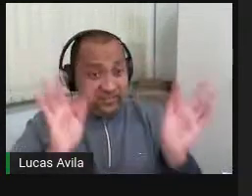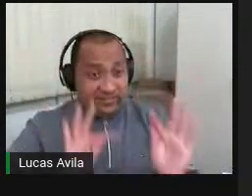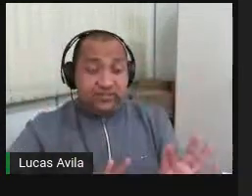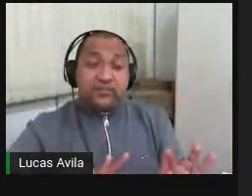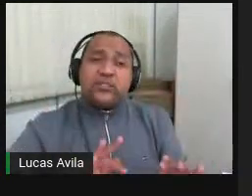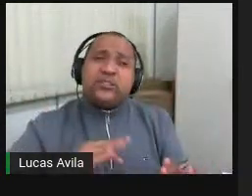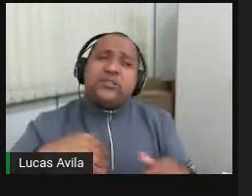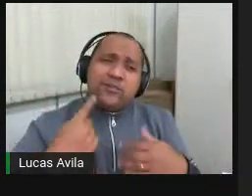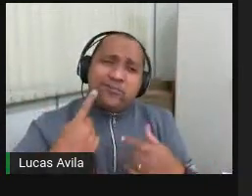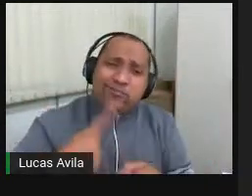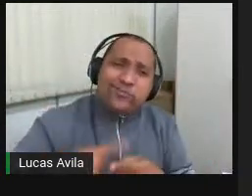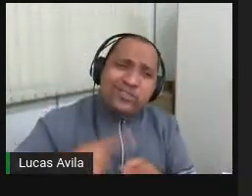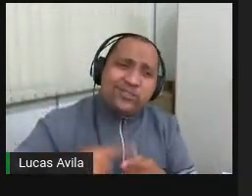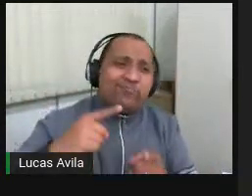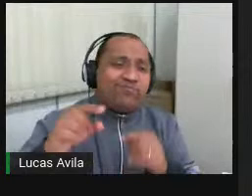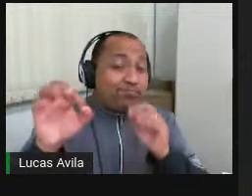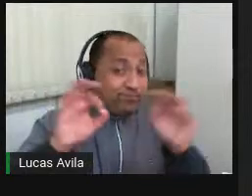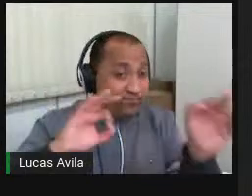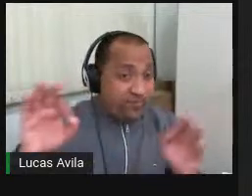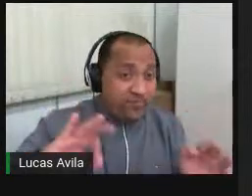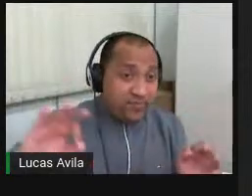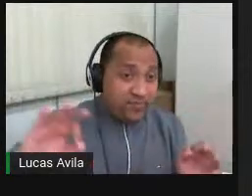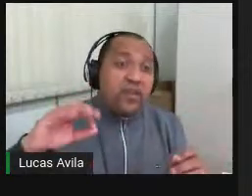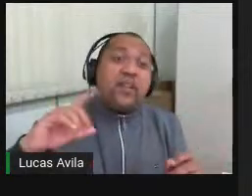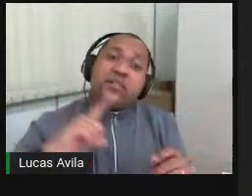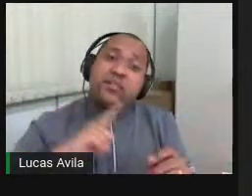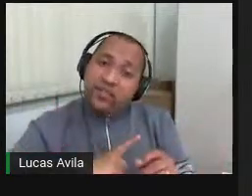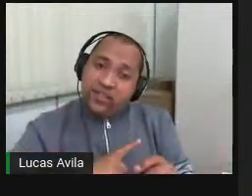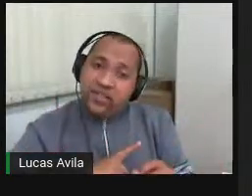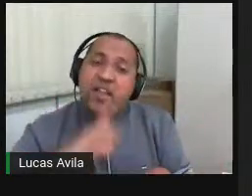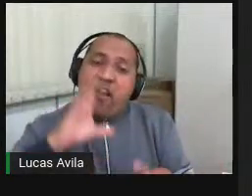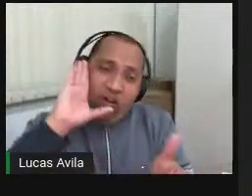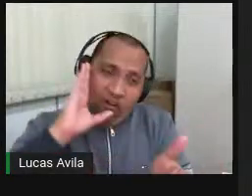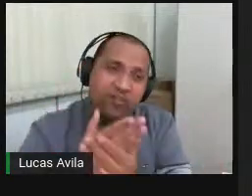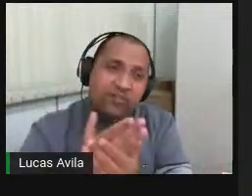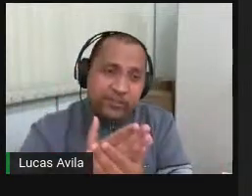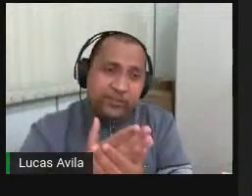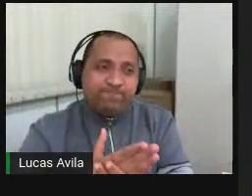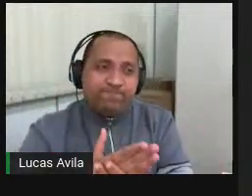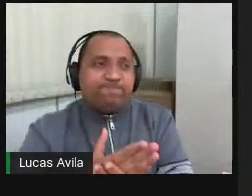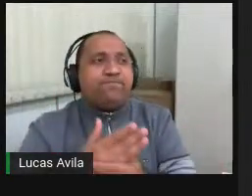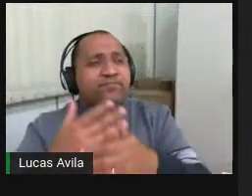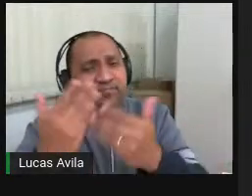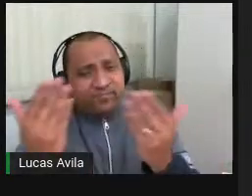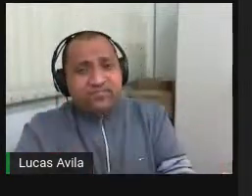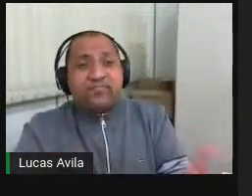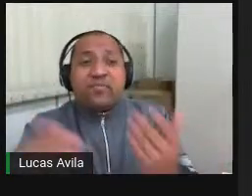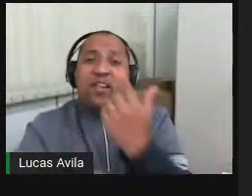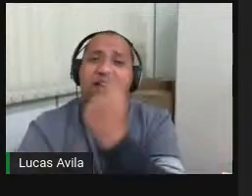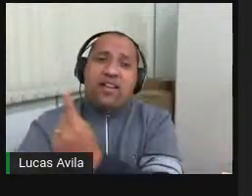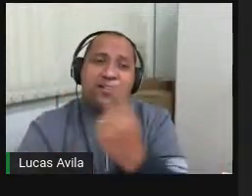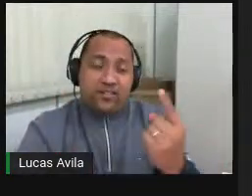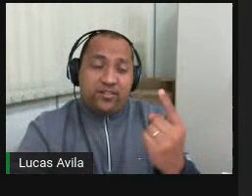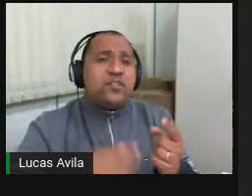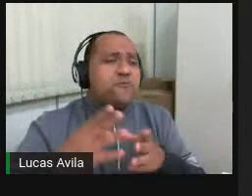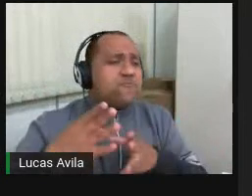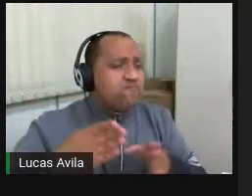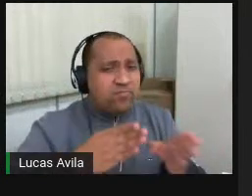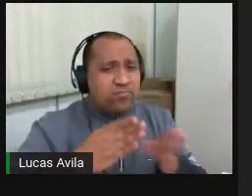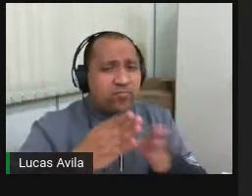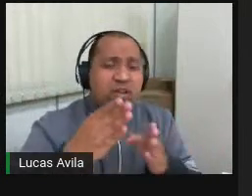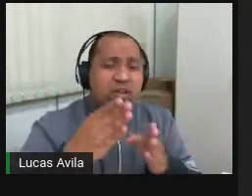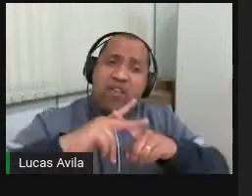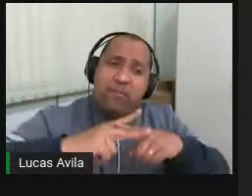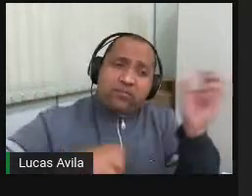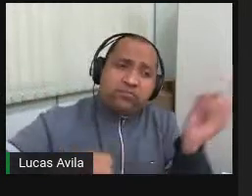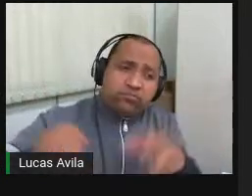estão preparados e por isso confiamos. Agora, cada um de vocês seguirá adiante, com novas ferramentas, com a